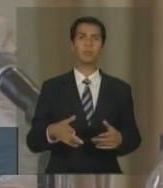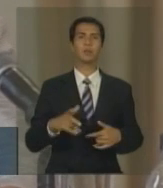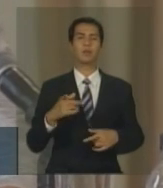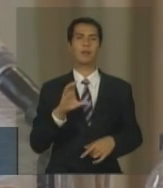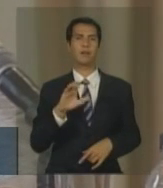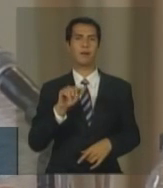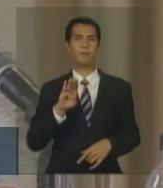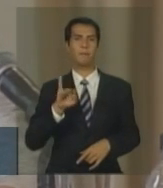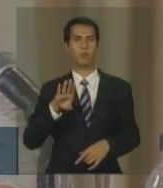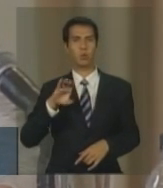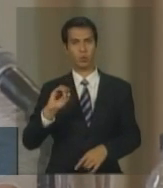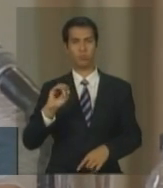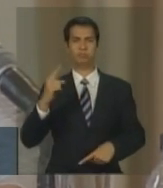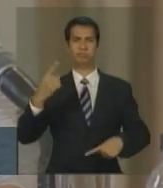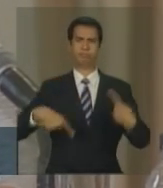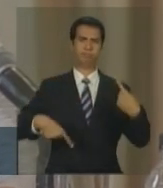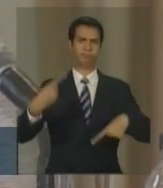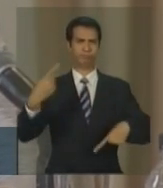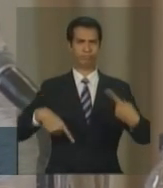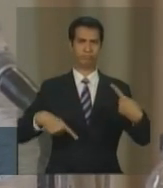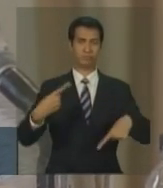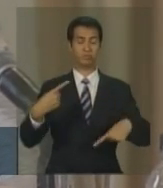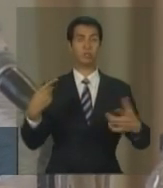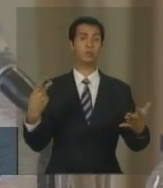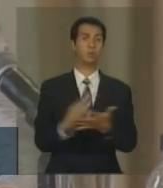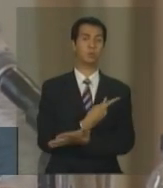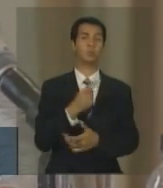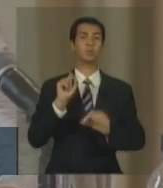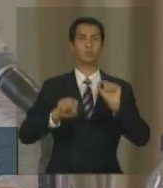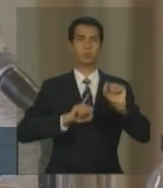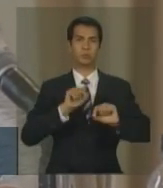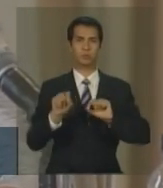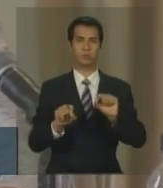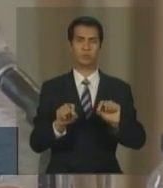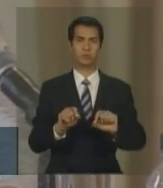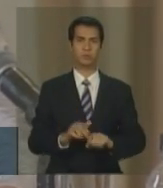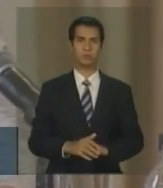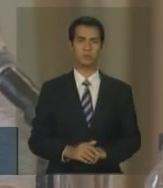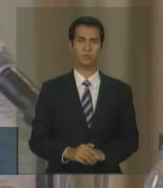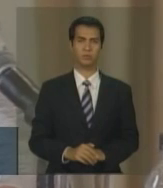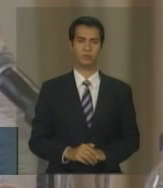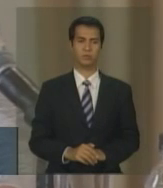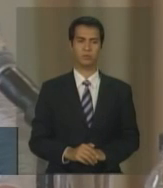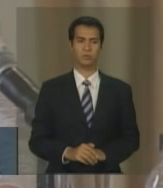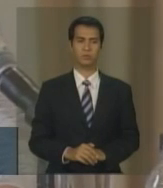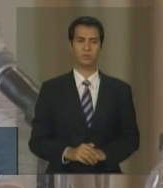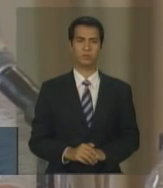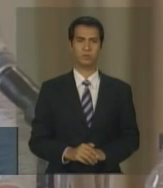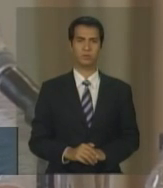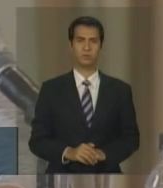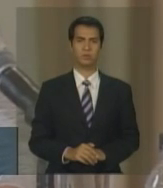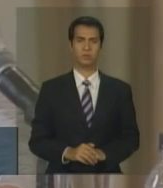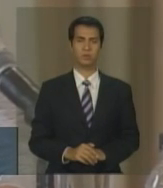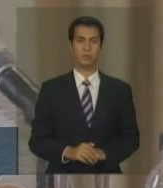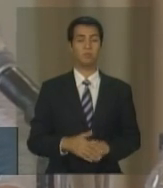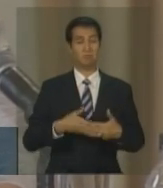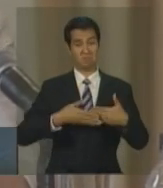e se dá e se dará enquanto nós não